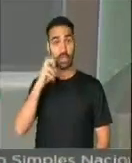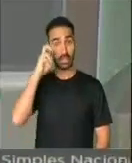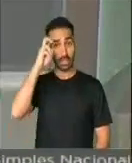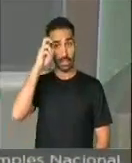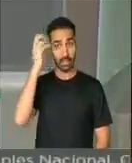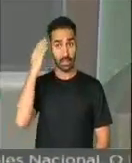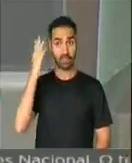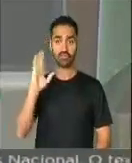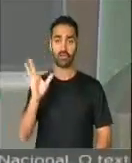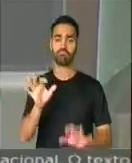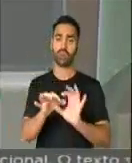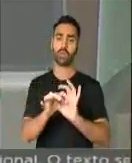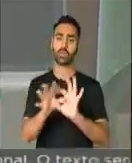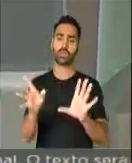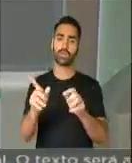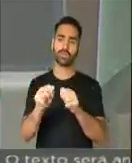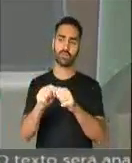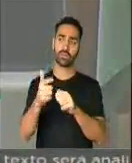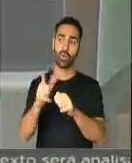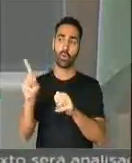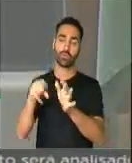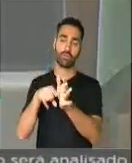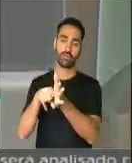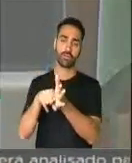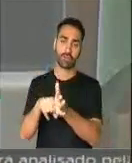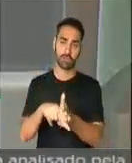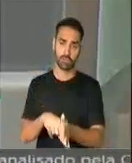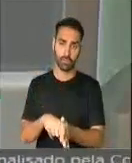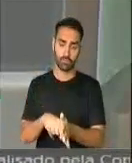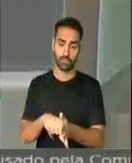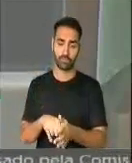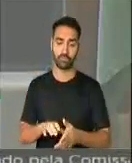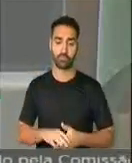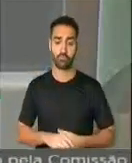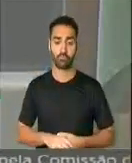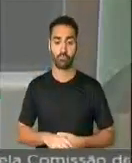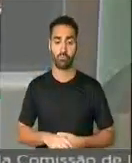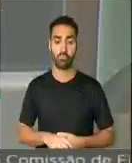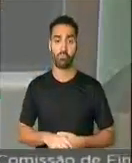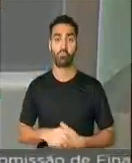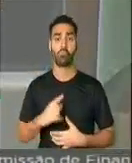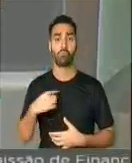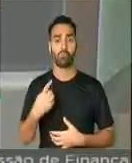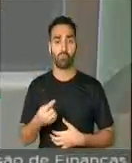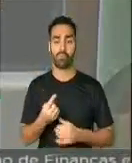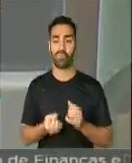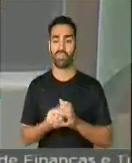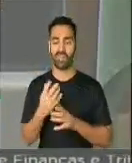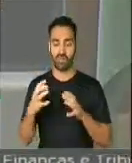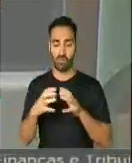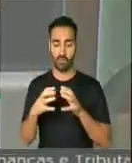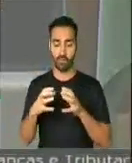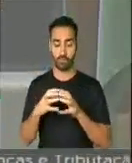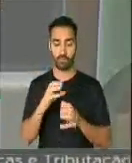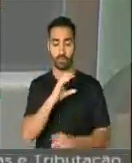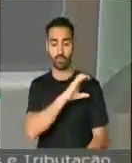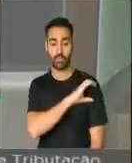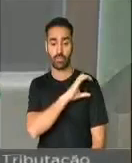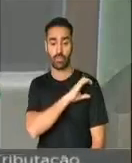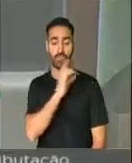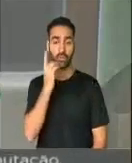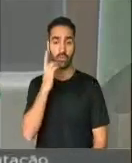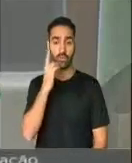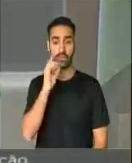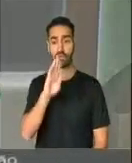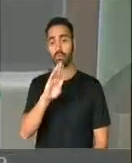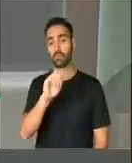uma investigação paralela. Ao mesmo tempo, a Câmara constituiu uma comissão externa coordenada pela deputada